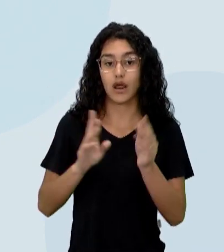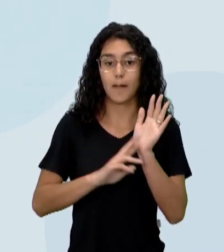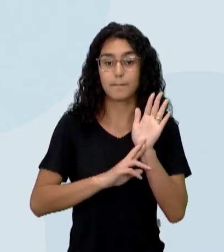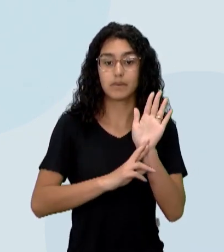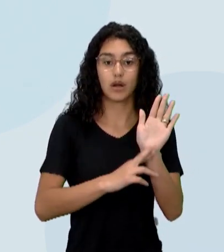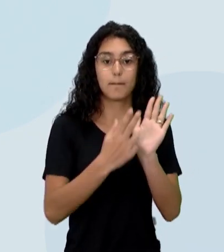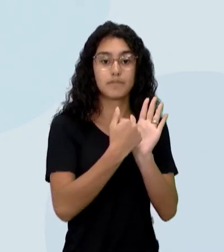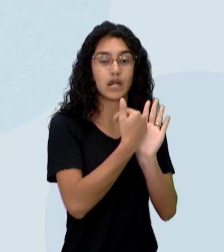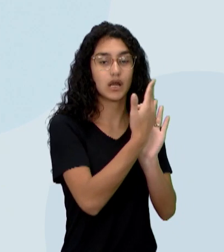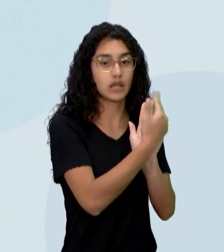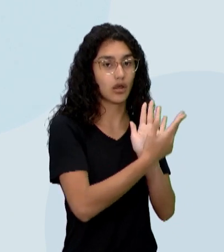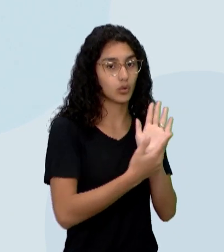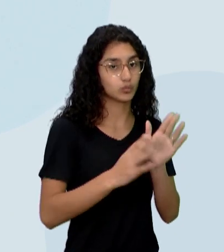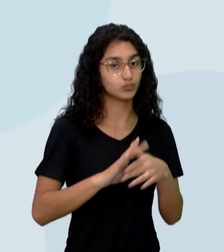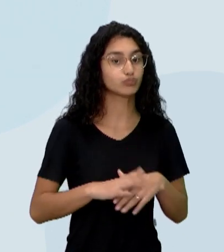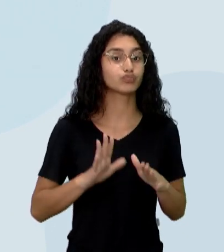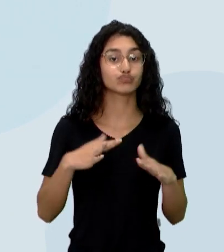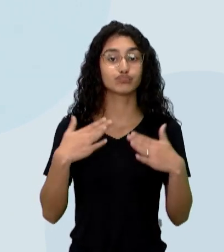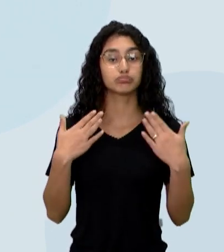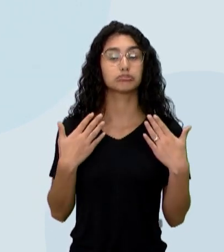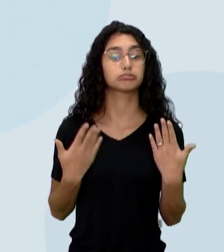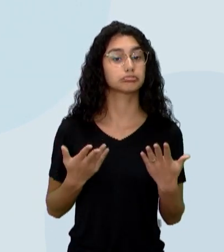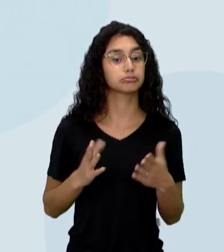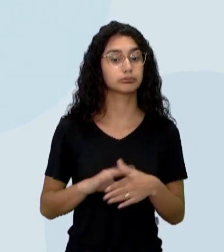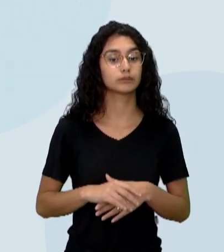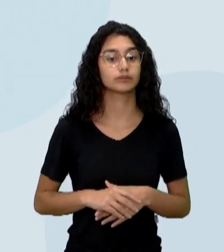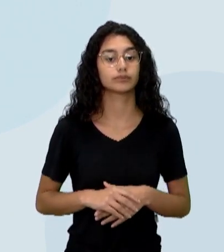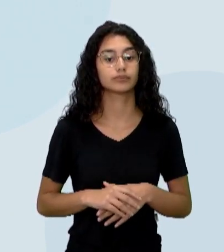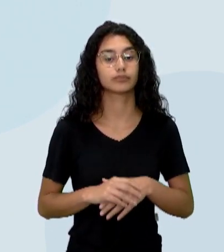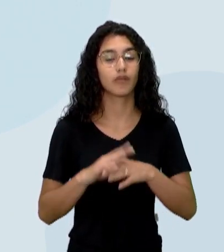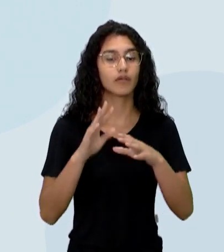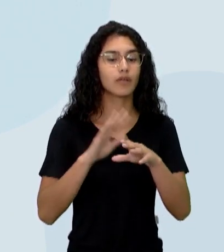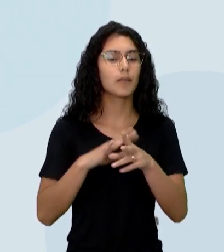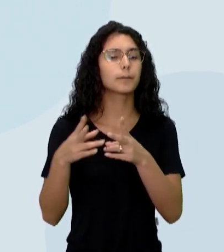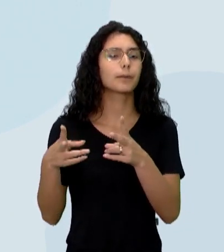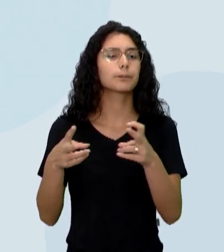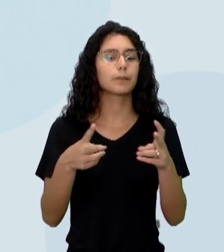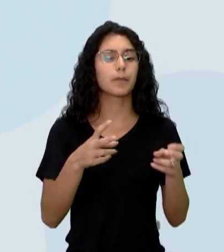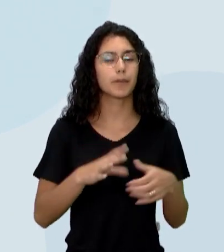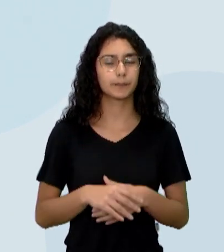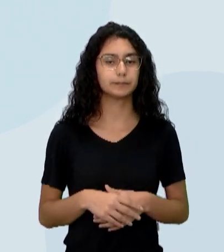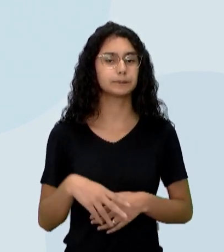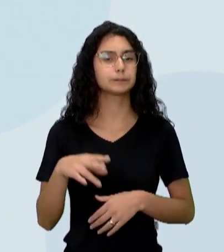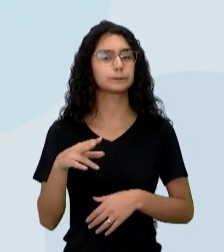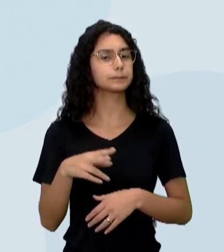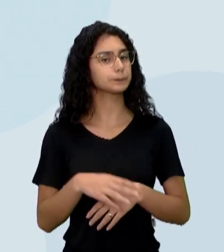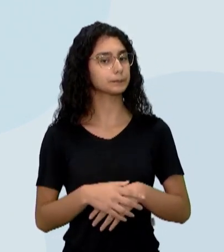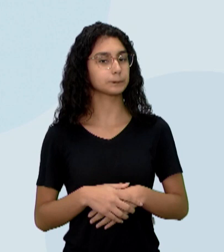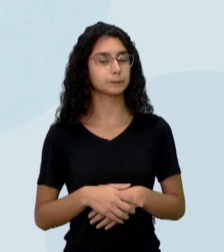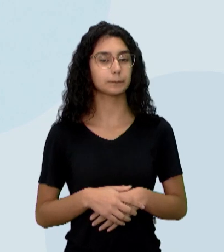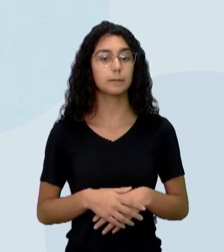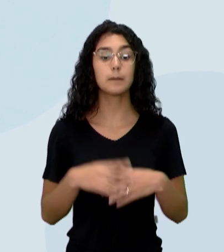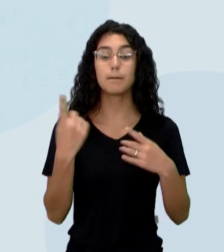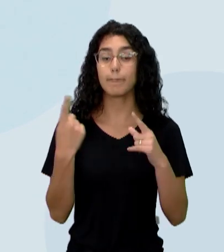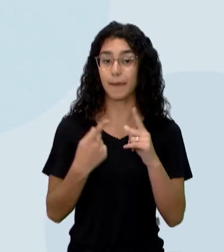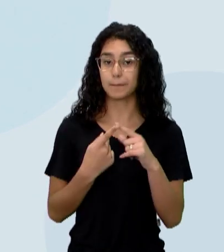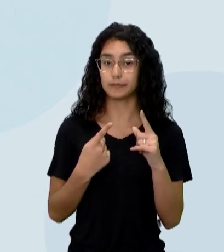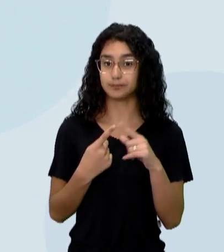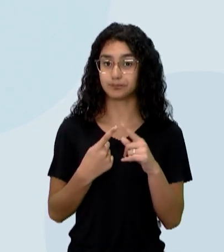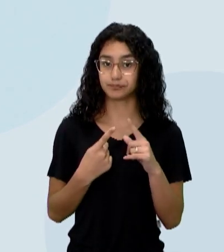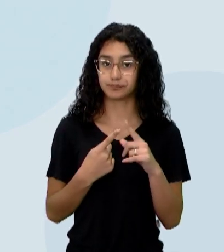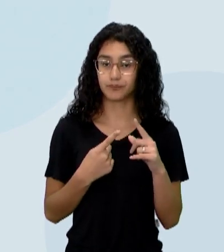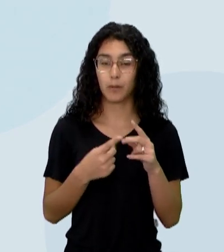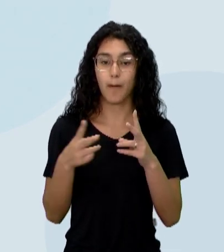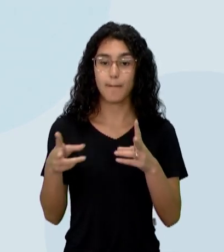essa planificação? Bom, vamos lá, gente. Vou fazer algumas análises aqui interessantes, né? A primeira análise que eu